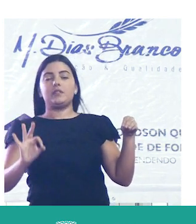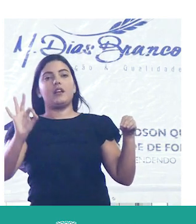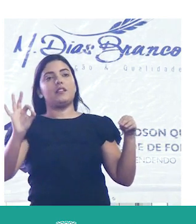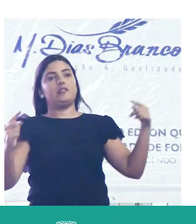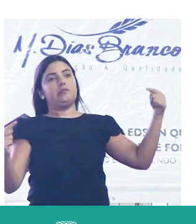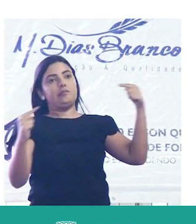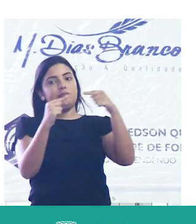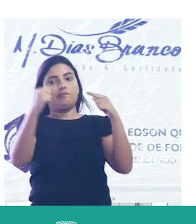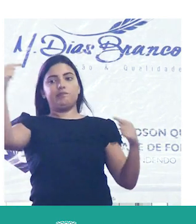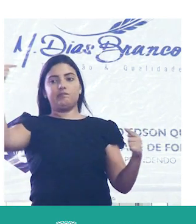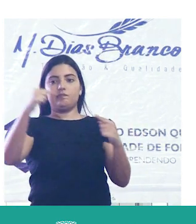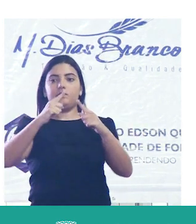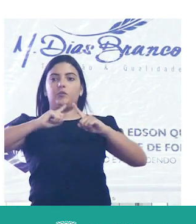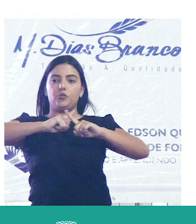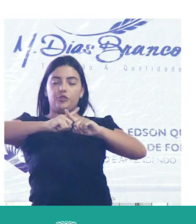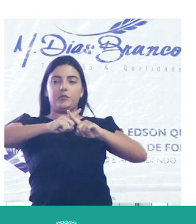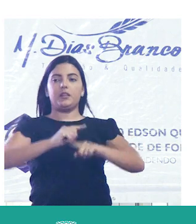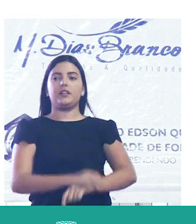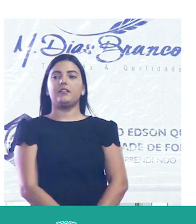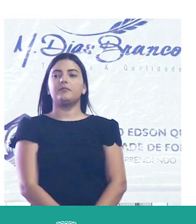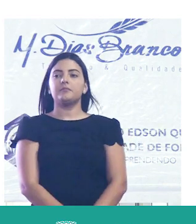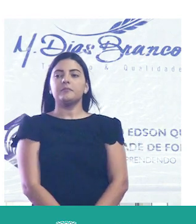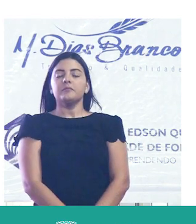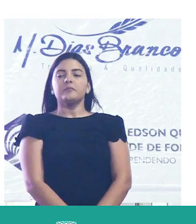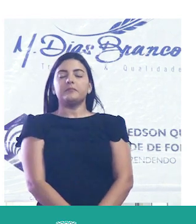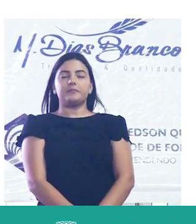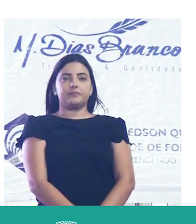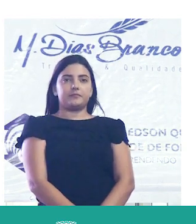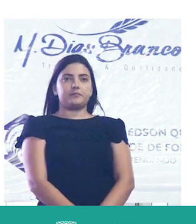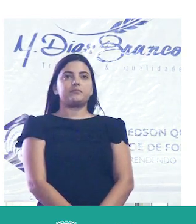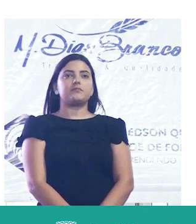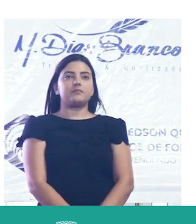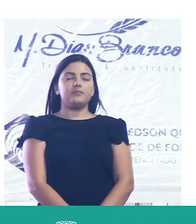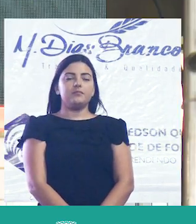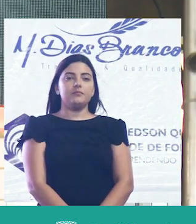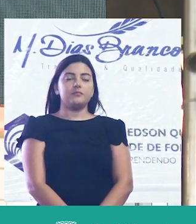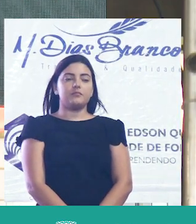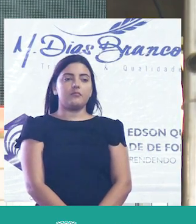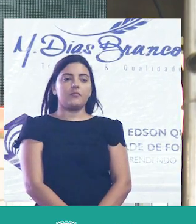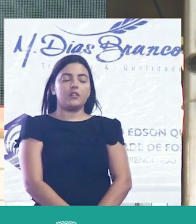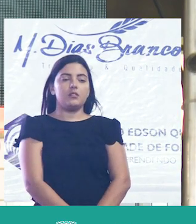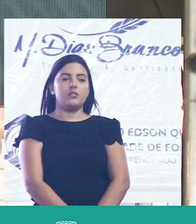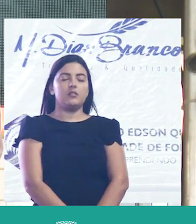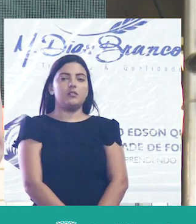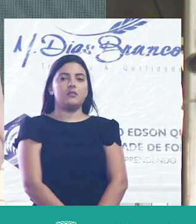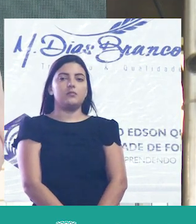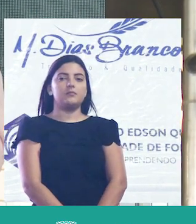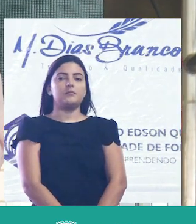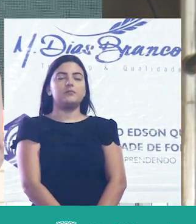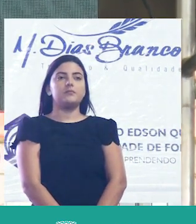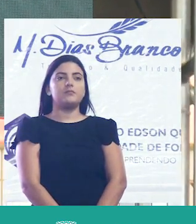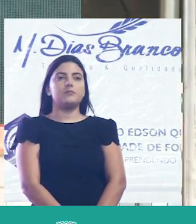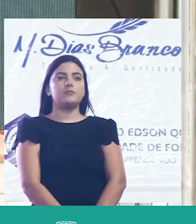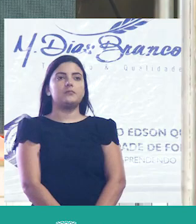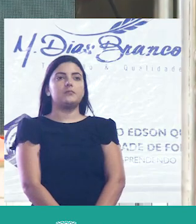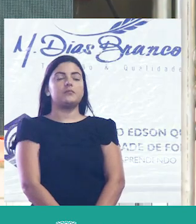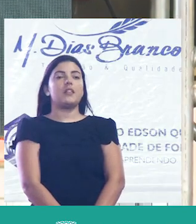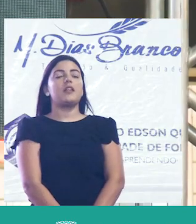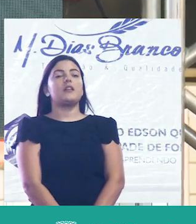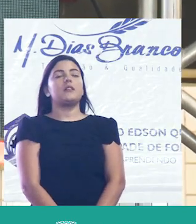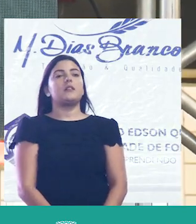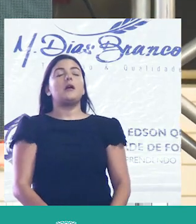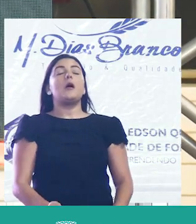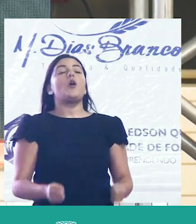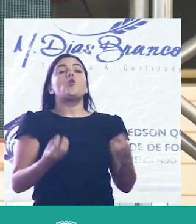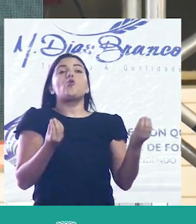Então, sempre que o rendimento da reação não for 100%, a massa que você obteve não é a massa real, é a massa teórica. Para